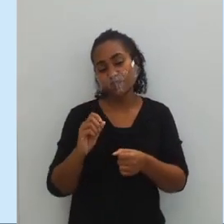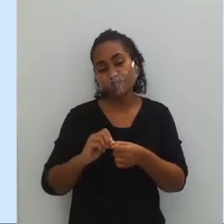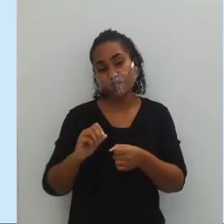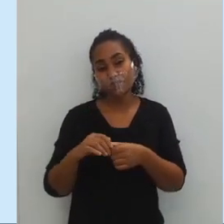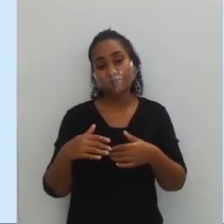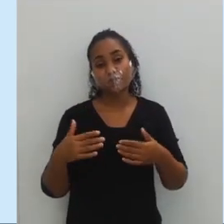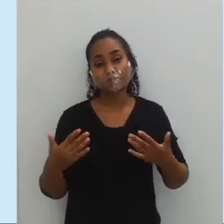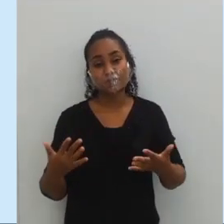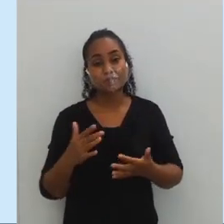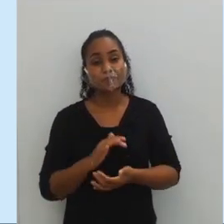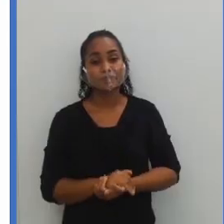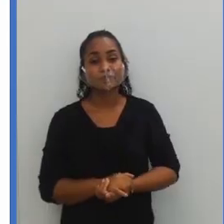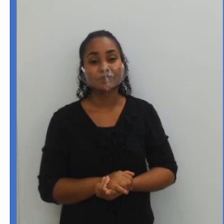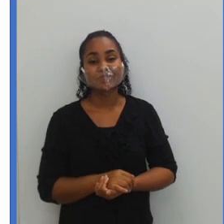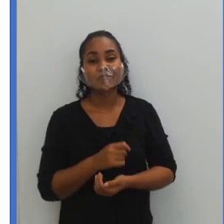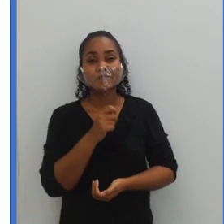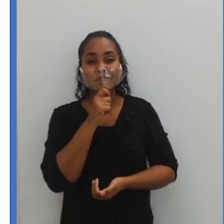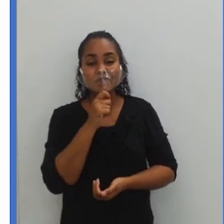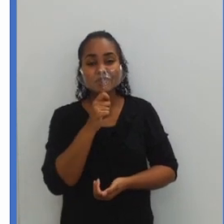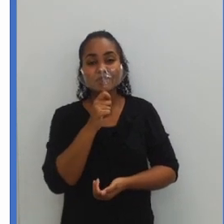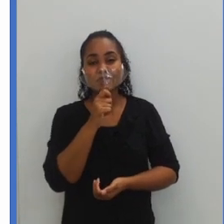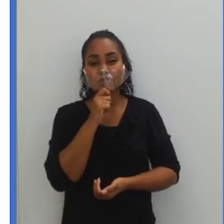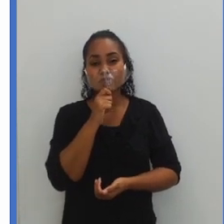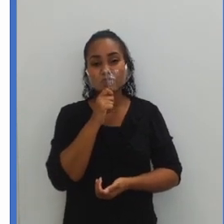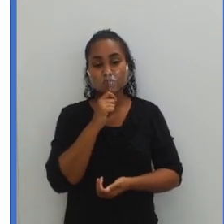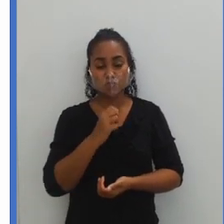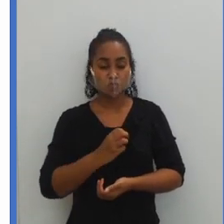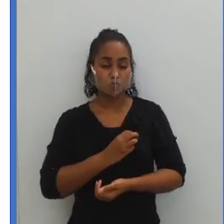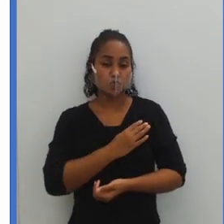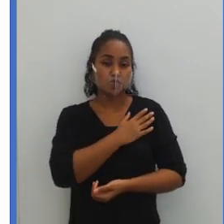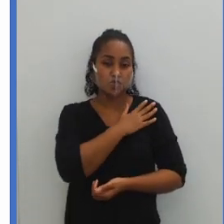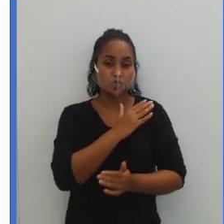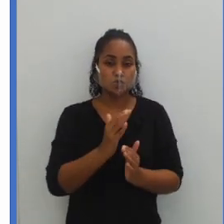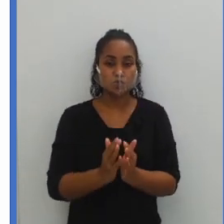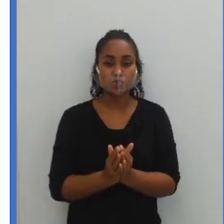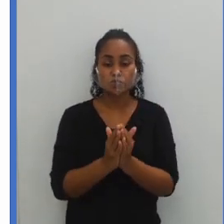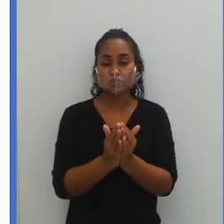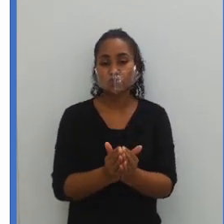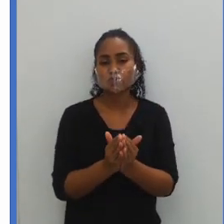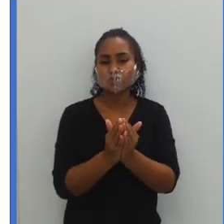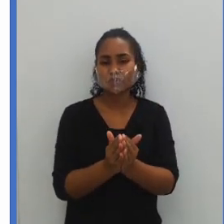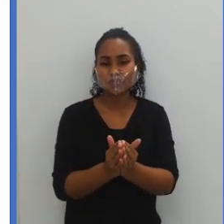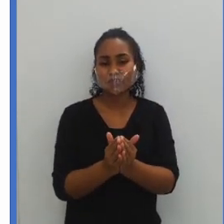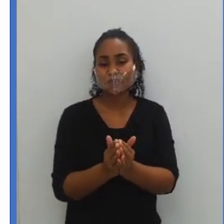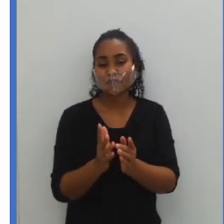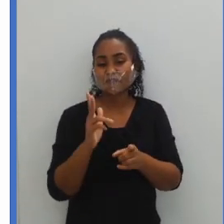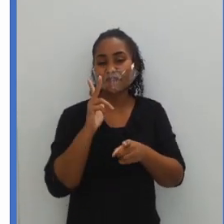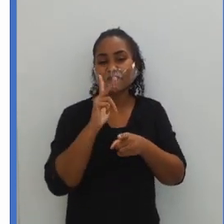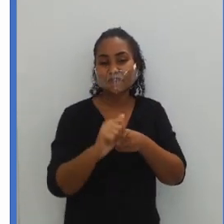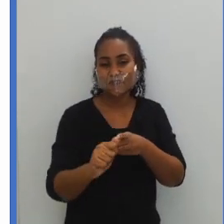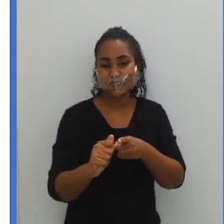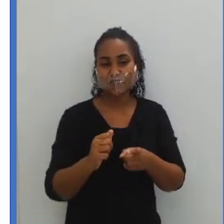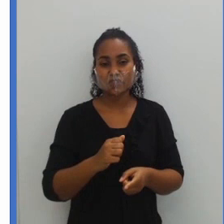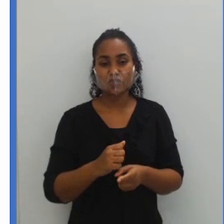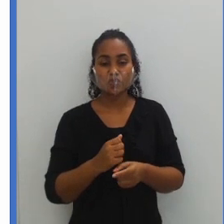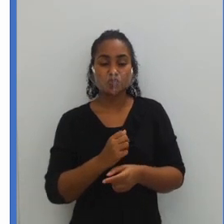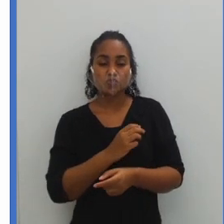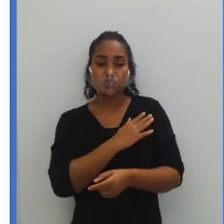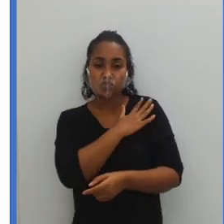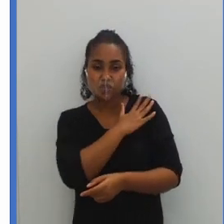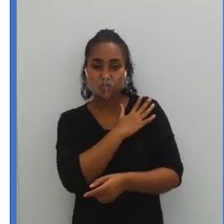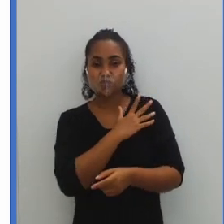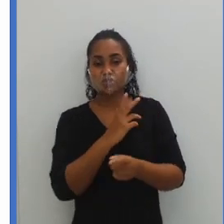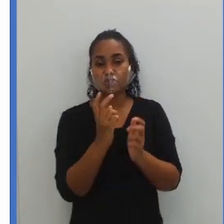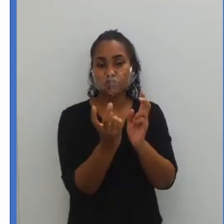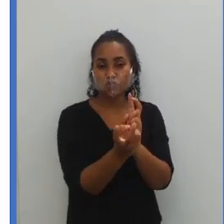né? Então, por exemplo, os oficiais da Marinha, para tentar superar os praças,